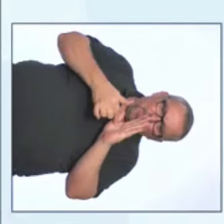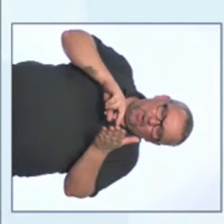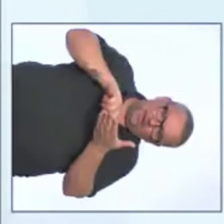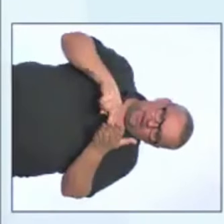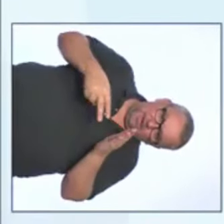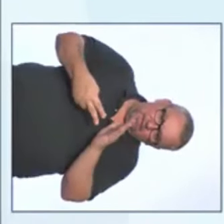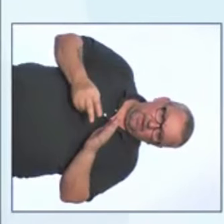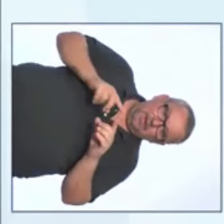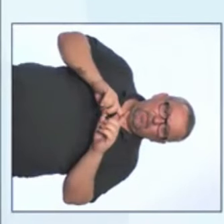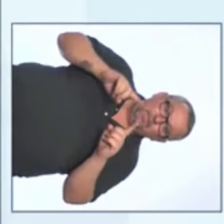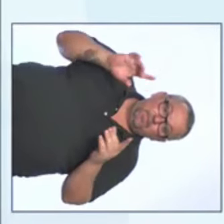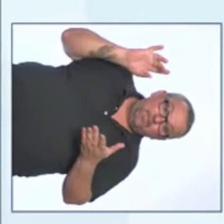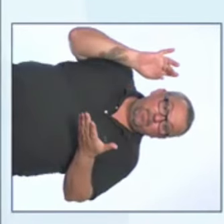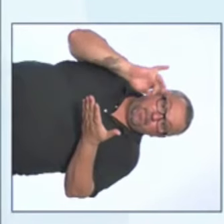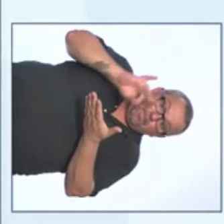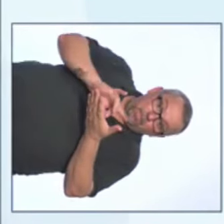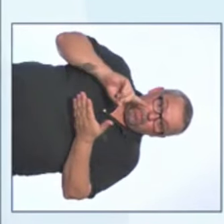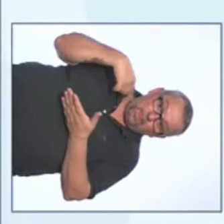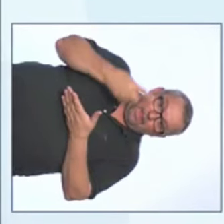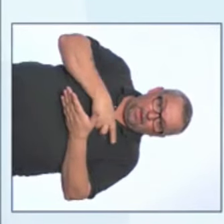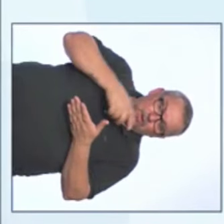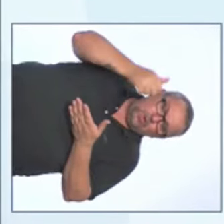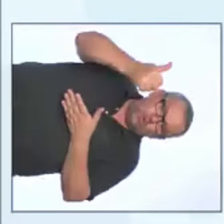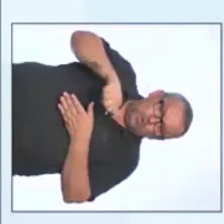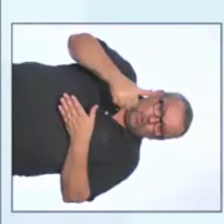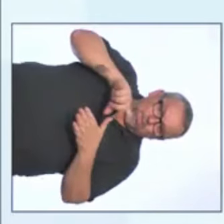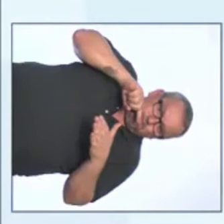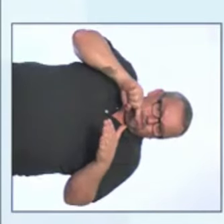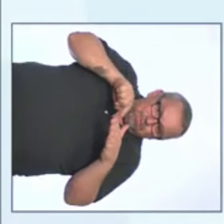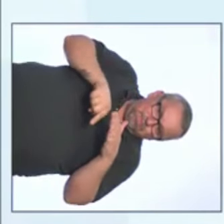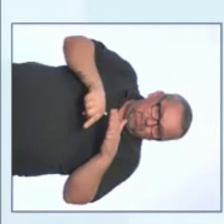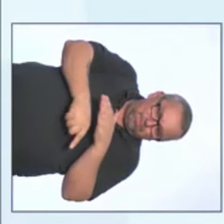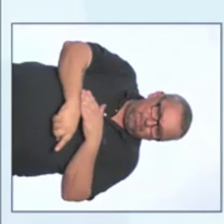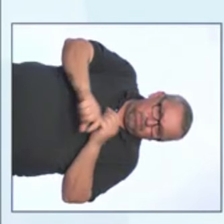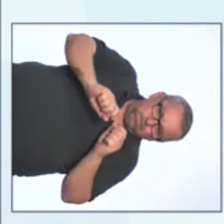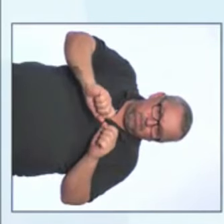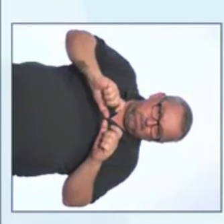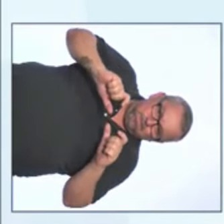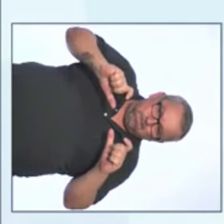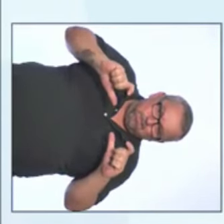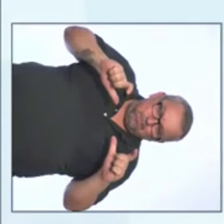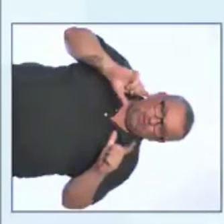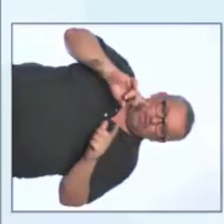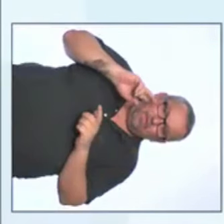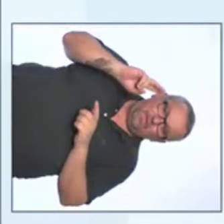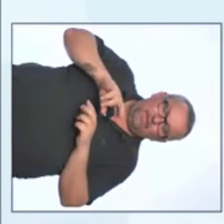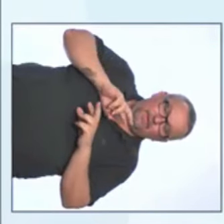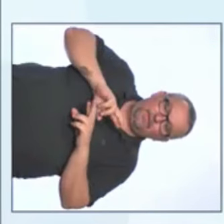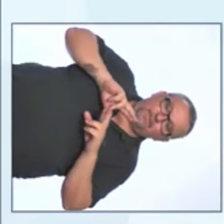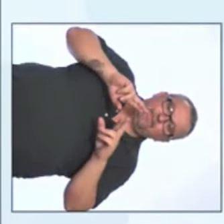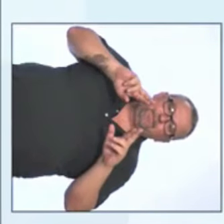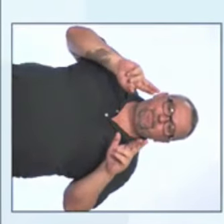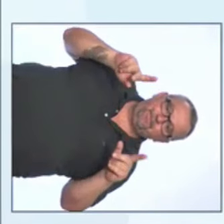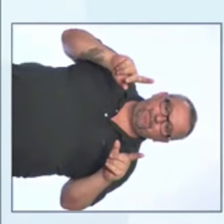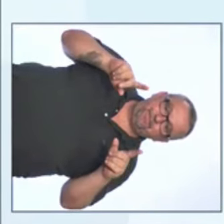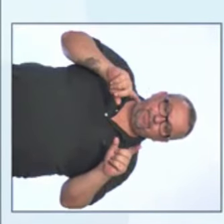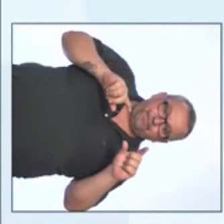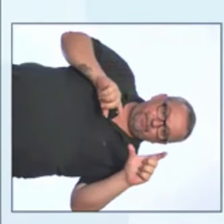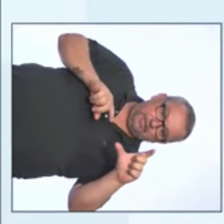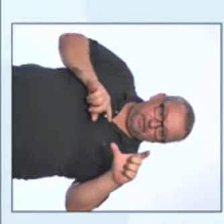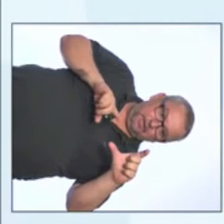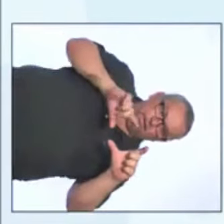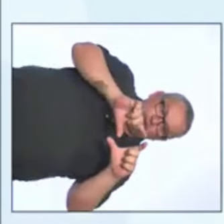só que na verdade pra gente analisar realmente o crescimento desse gráfico a gente só vai ver a diferença de uma barrinha